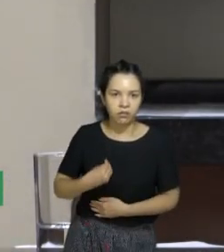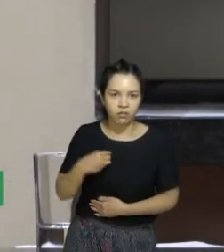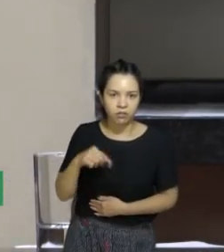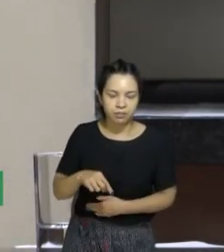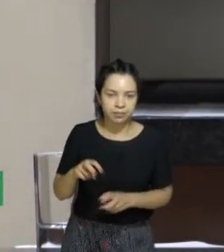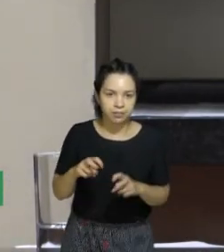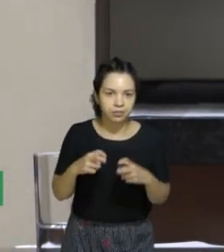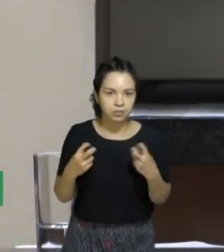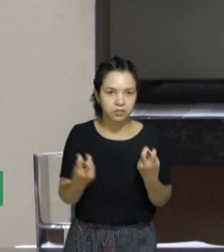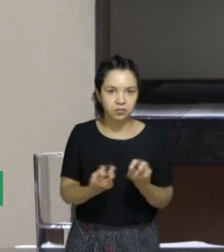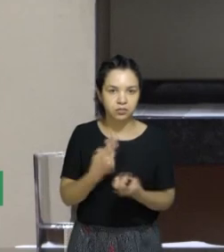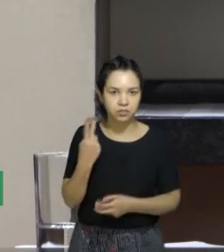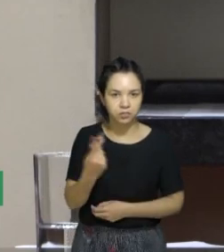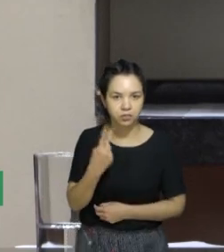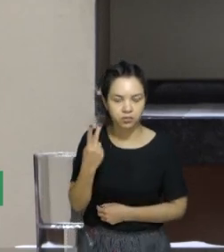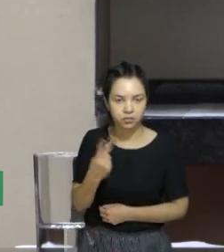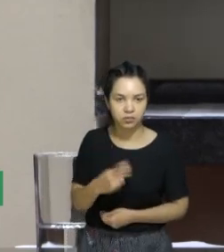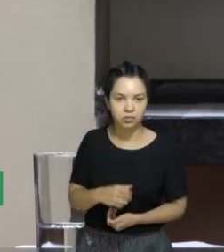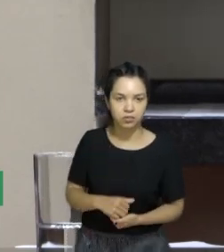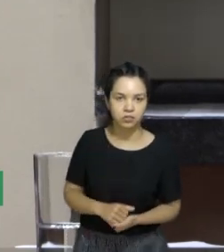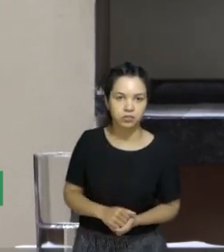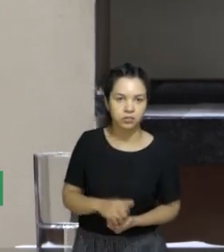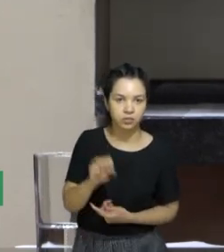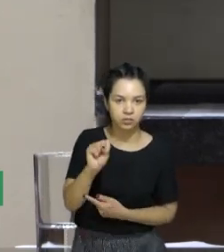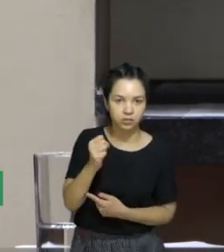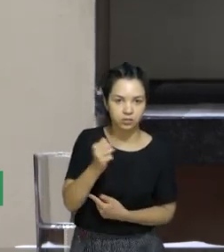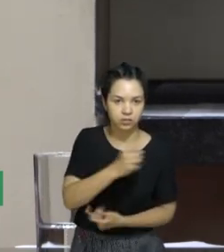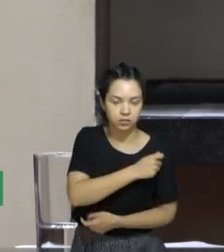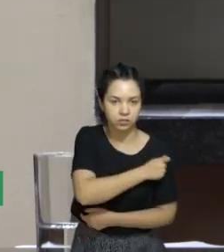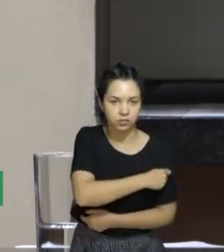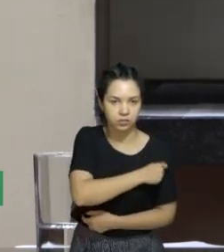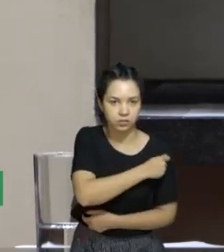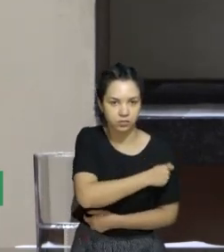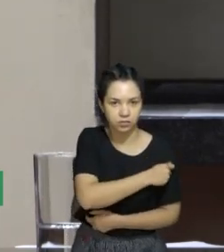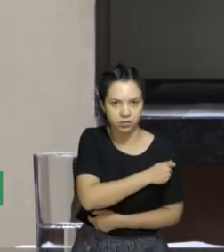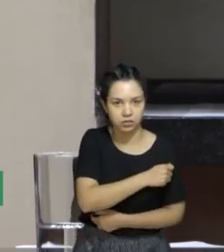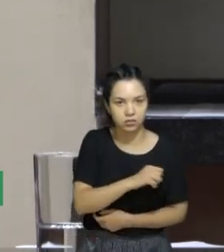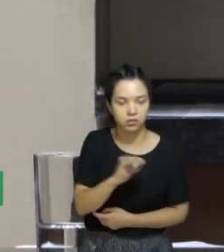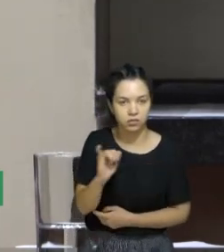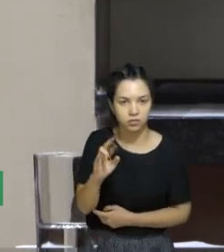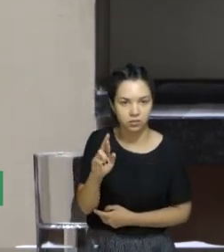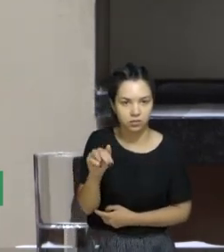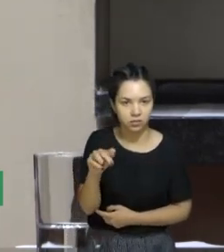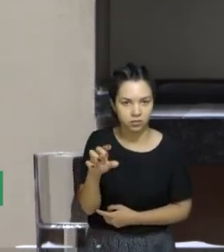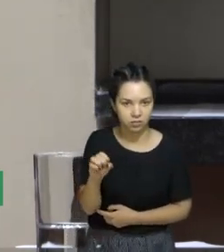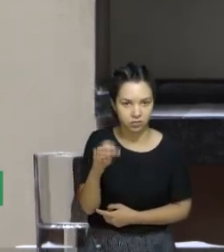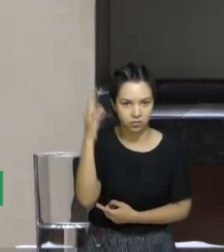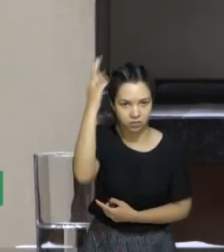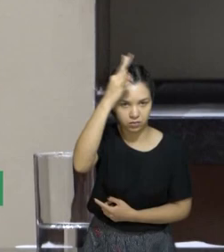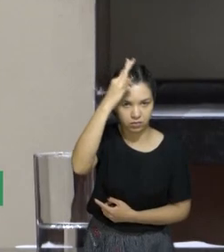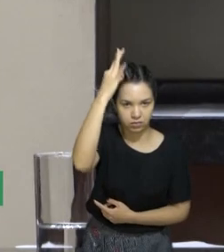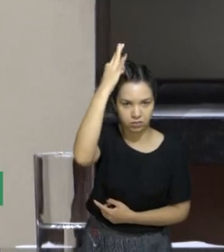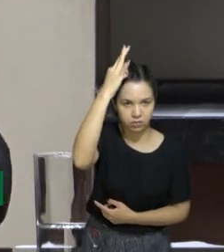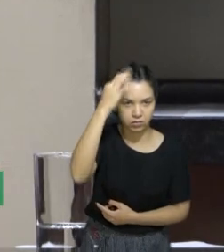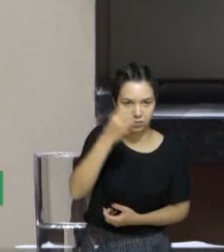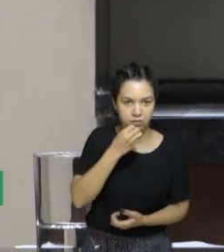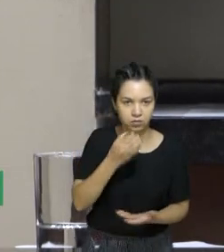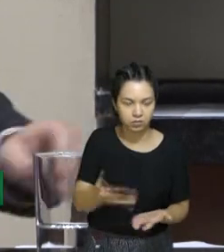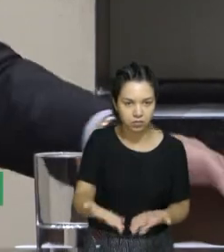Parlamento catarinense de 8 alunos da Irmandade do Divino Espírito Santo. Sejam bem-vindos a esta